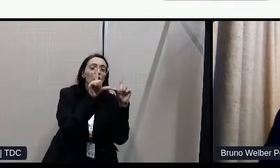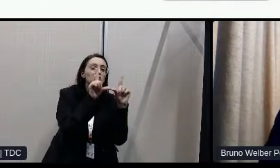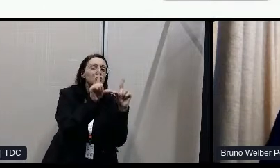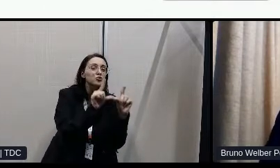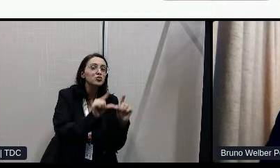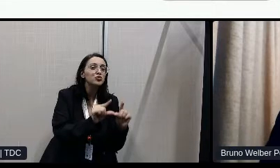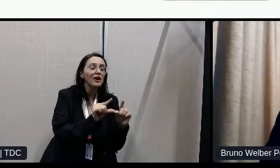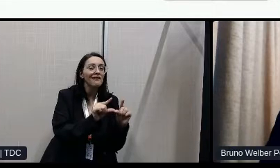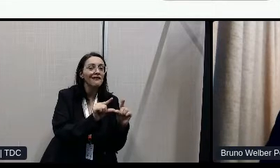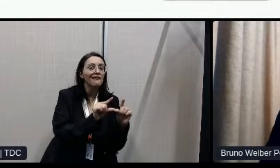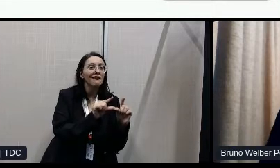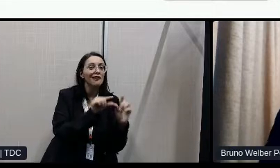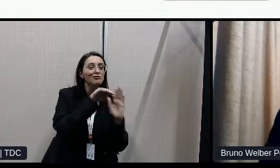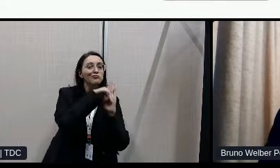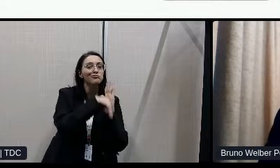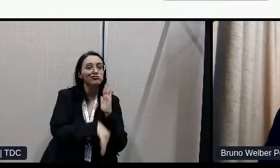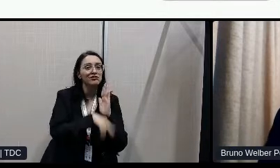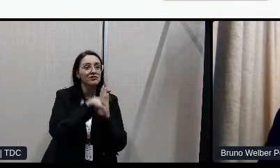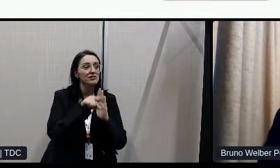visuais.